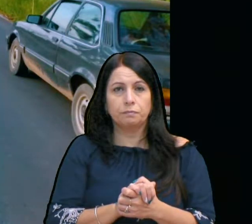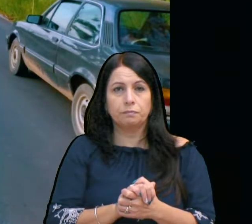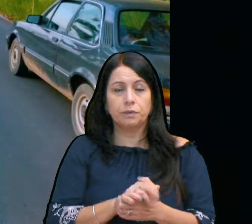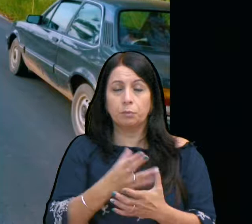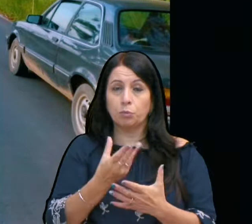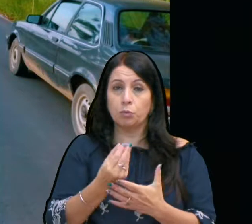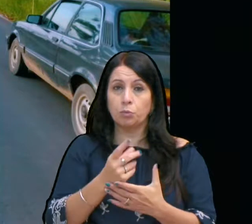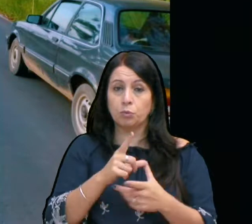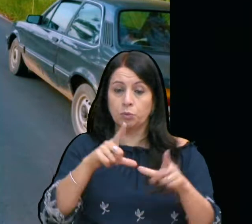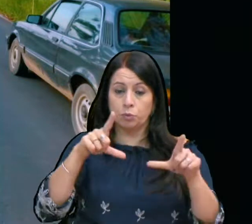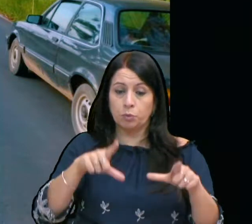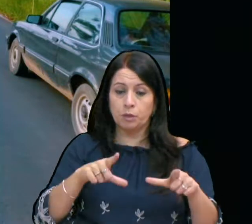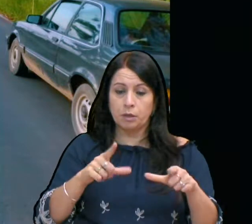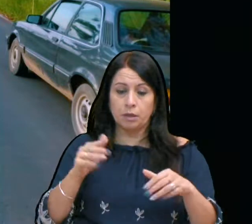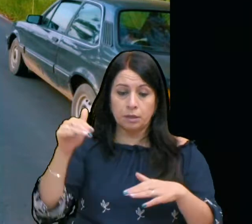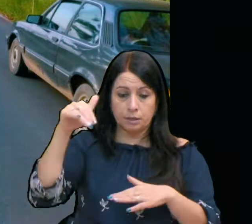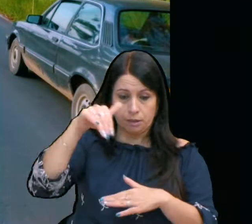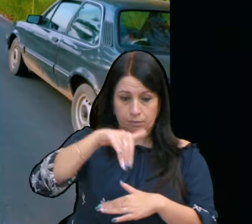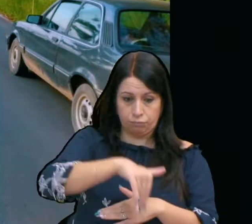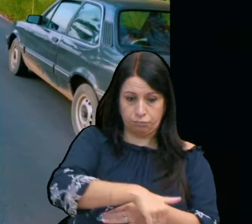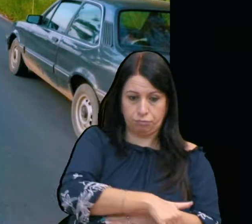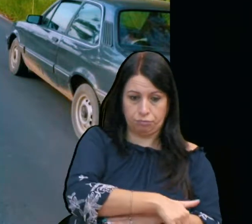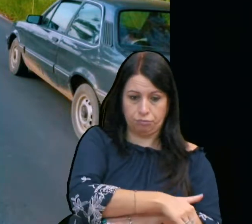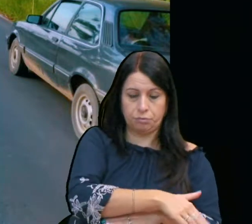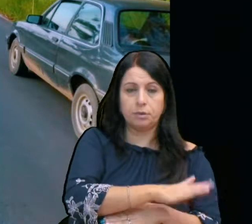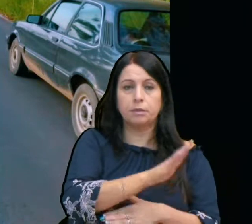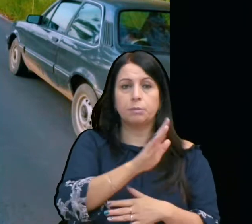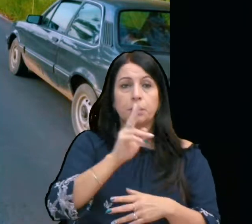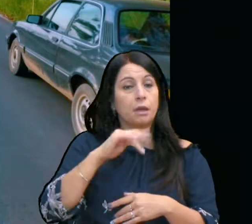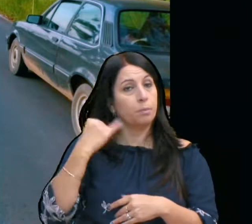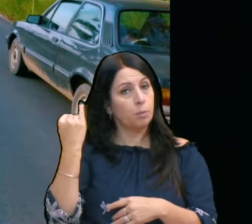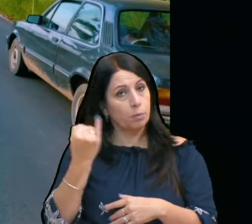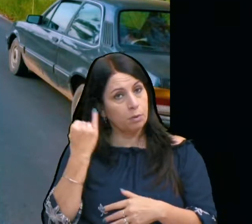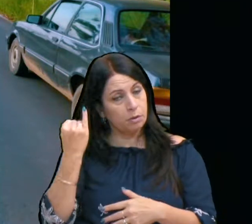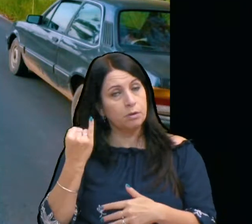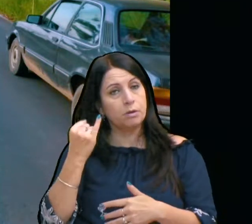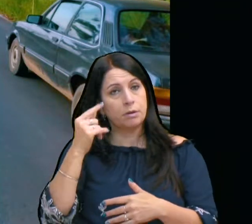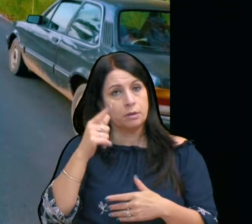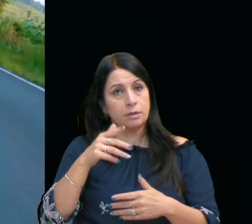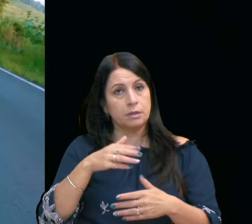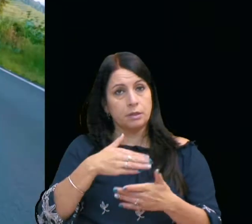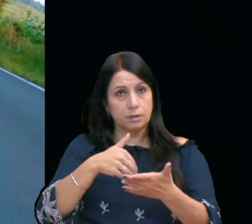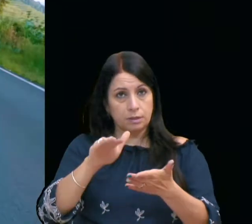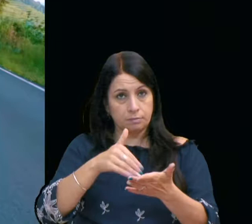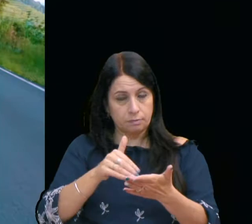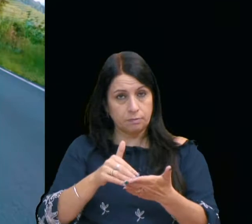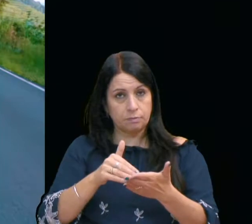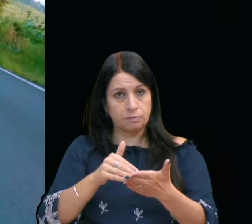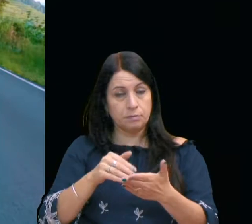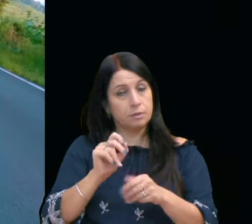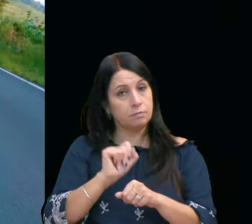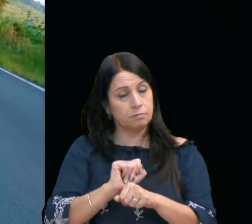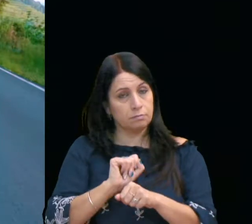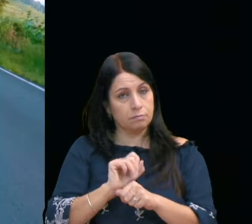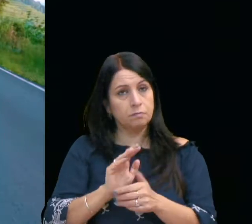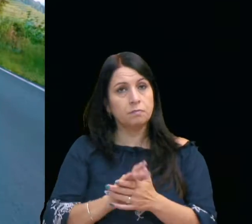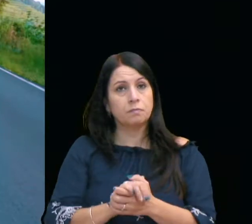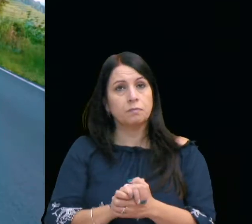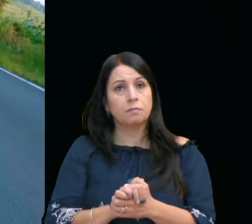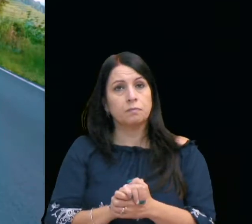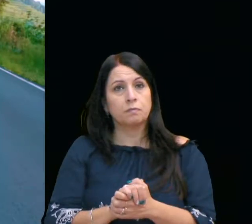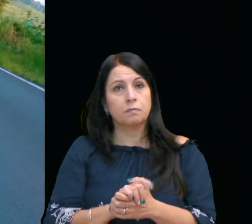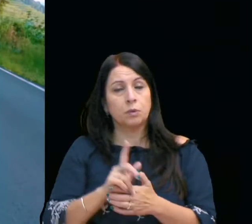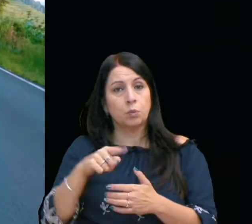lugares íngremes. Então, a importância desse trecho ser sinalizado. E esperamos